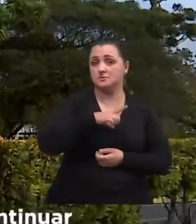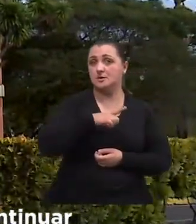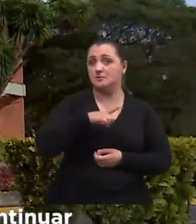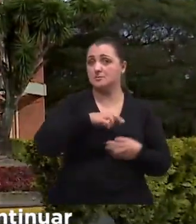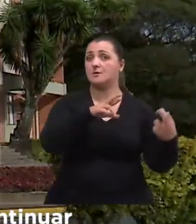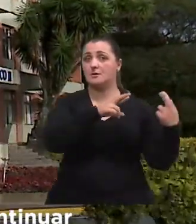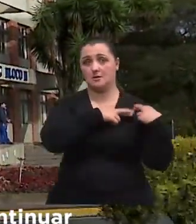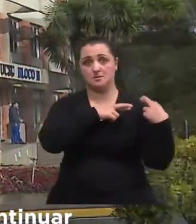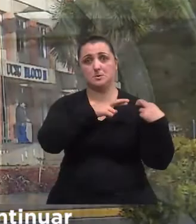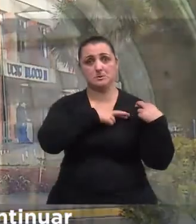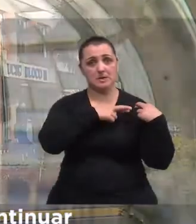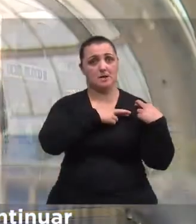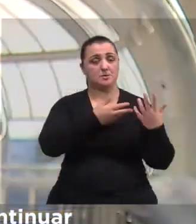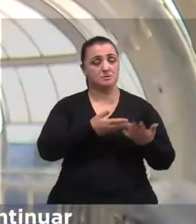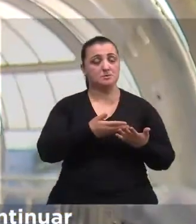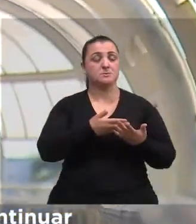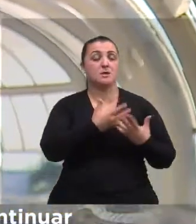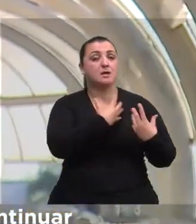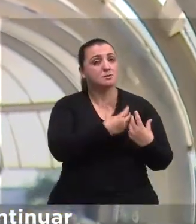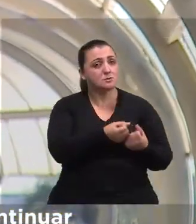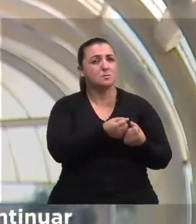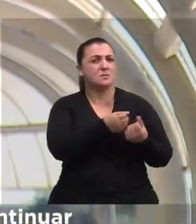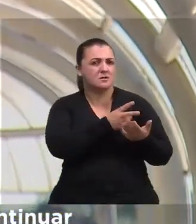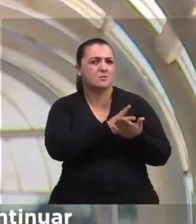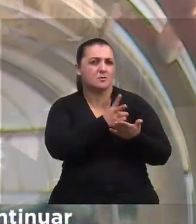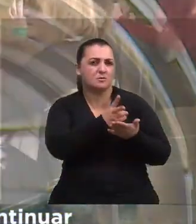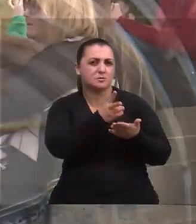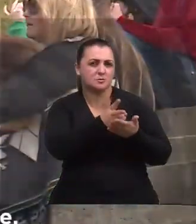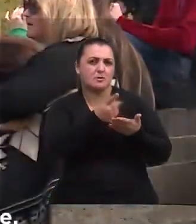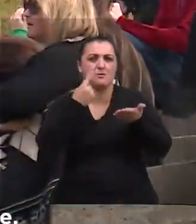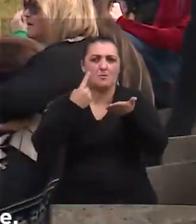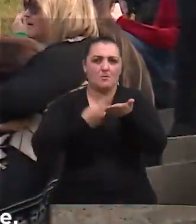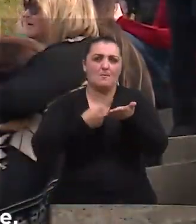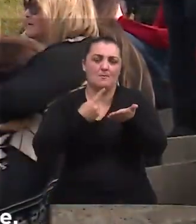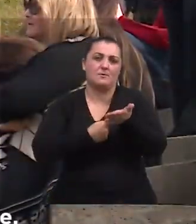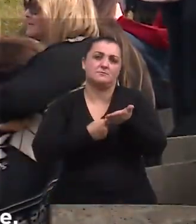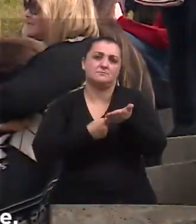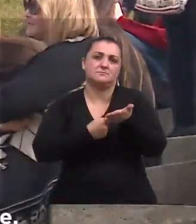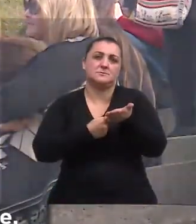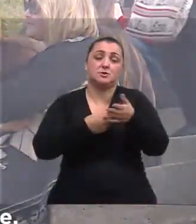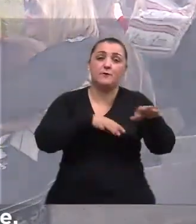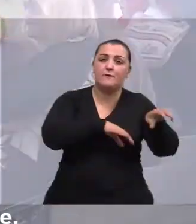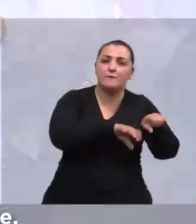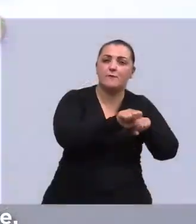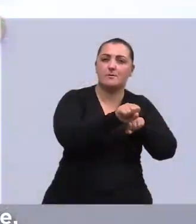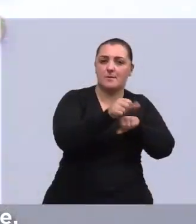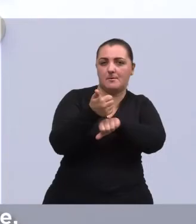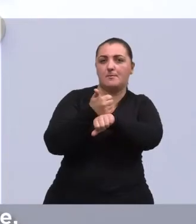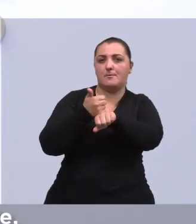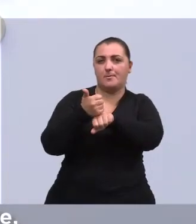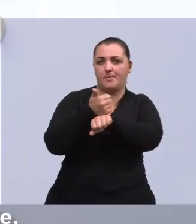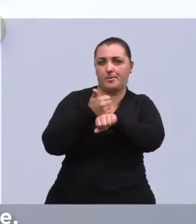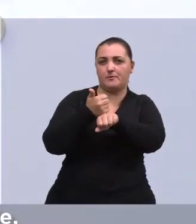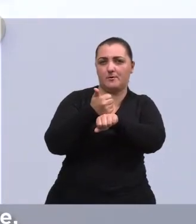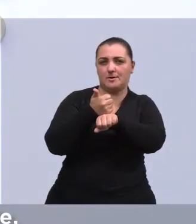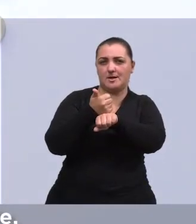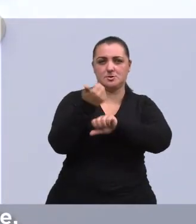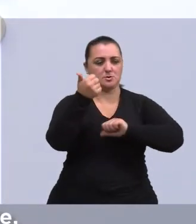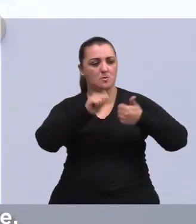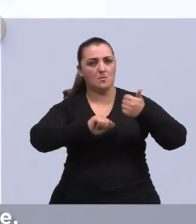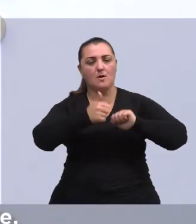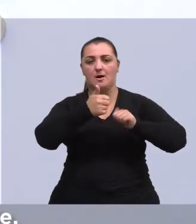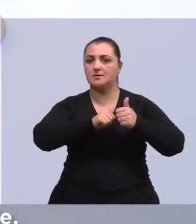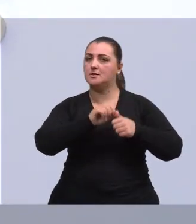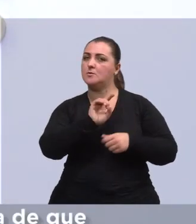nós temos uma responsabilidade muito grande de continuar com esse compromisso de formar profissionais